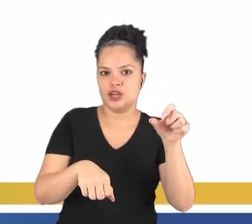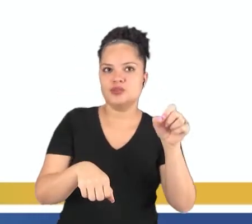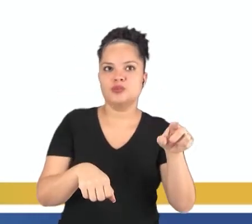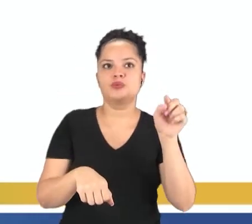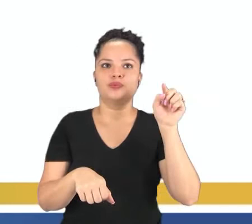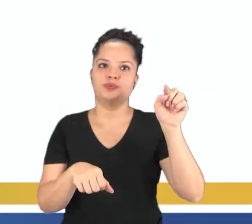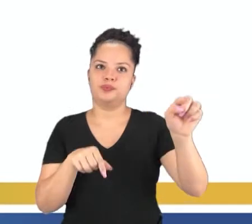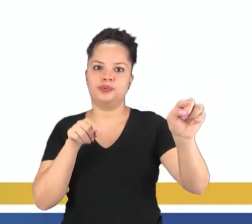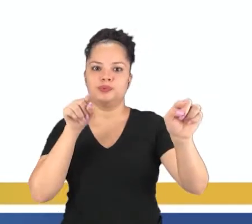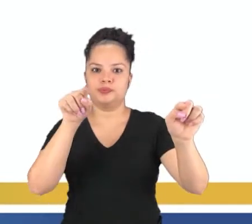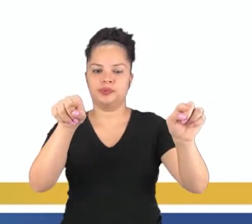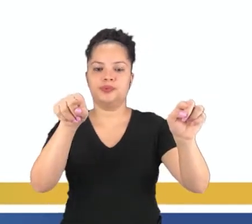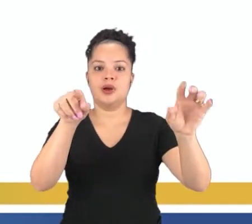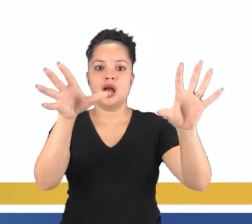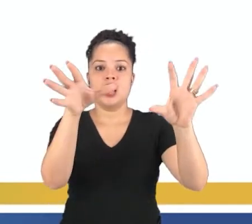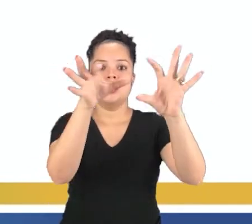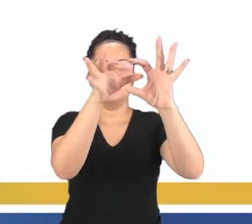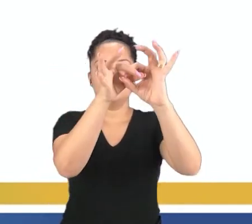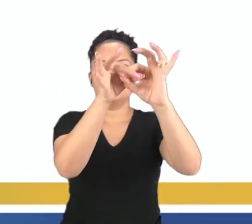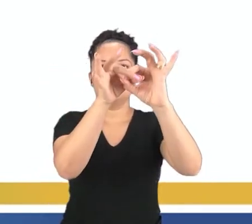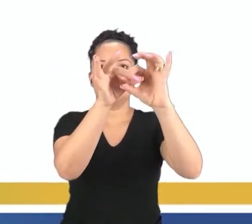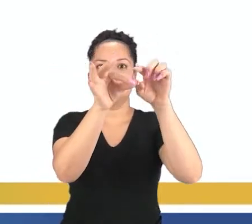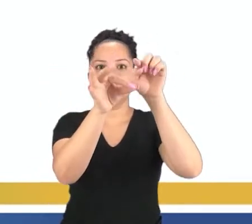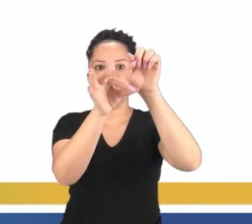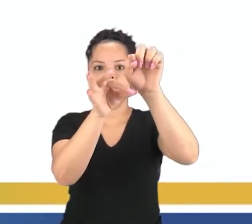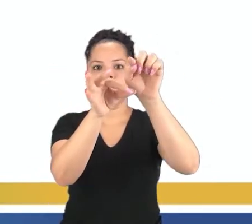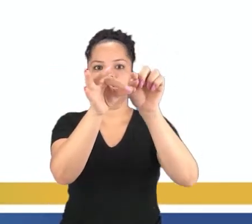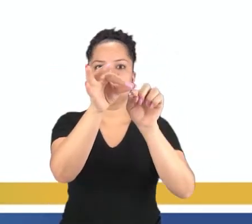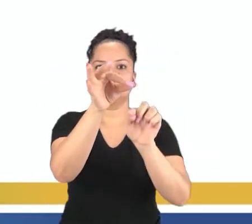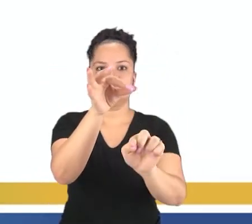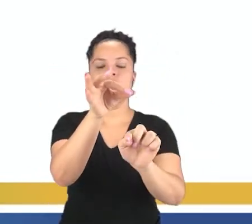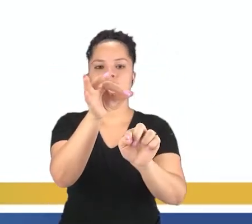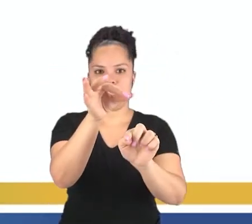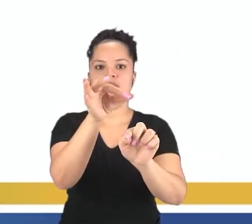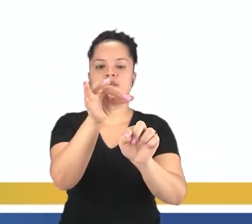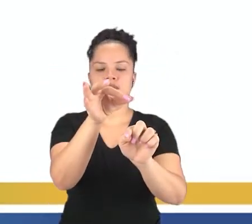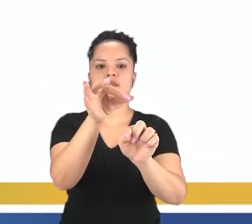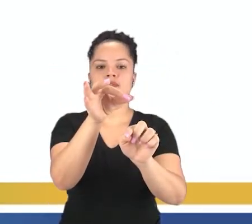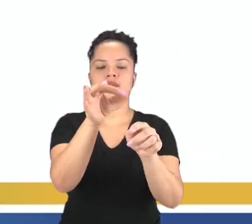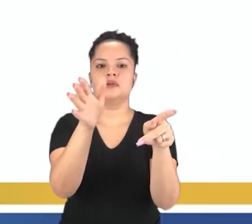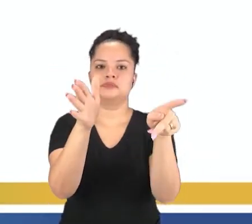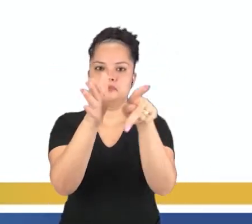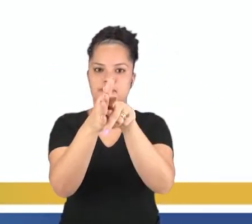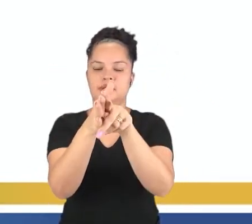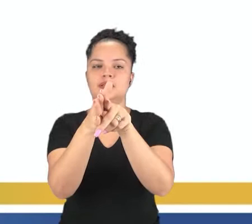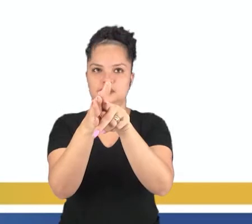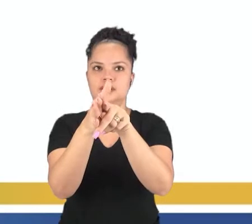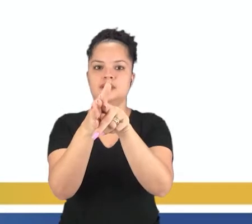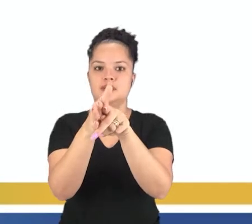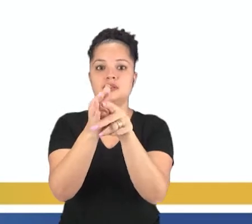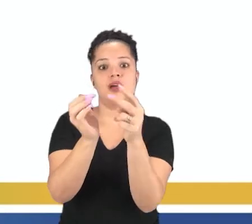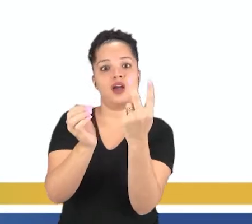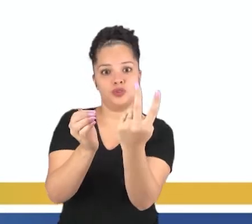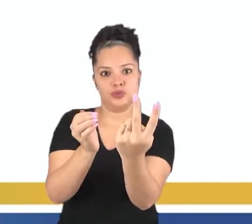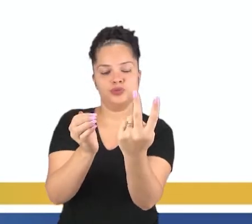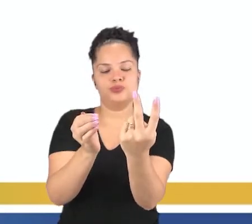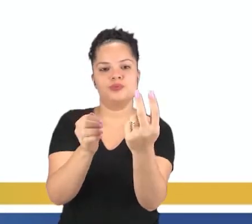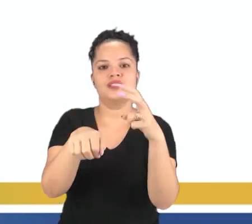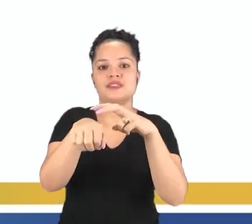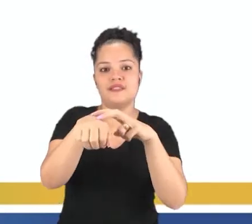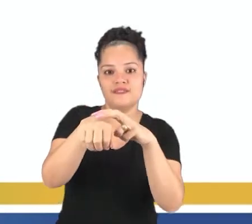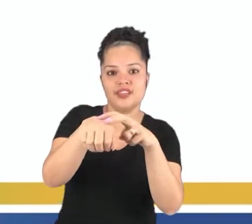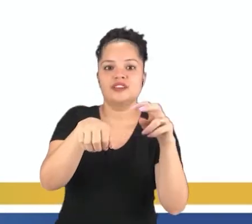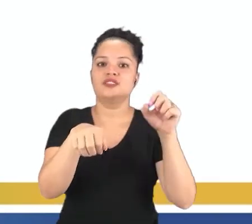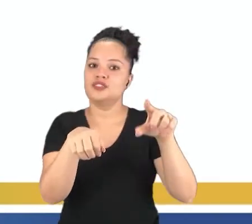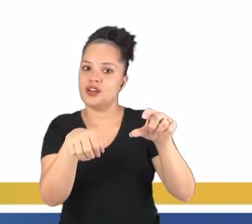em comum, ou seja, elas se cruzam em dois pontos. Eu tenho dois pontos que pertencem tanto à circunferência azul como à circunferência